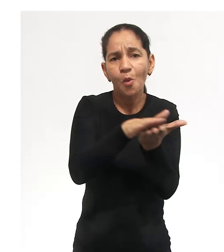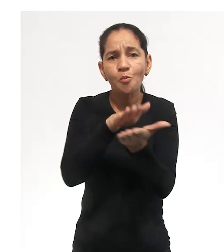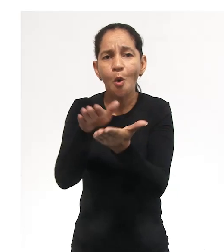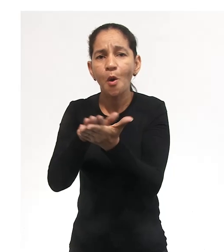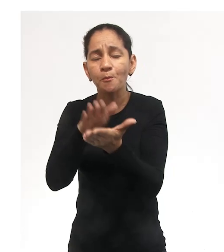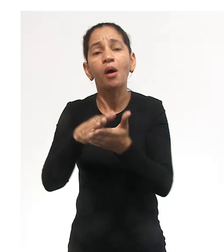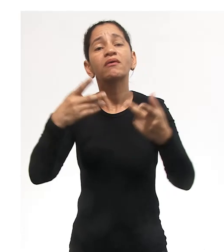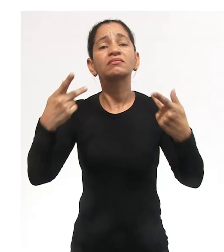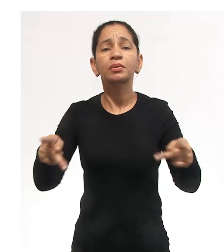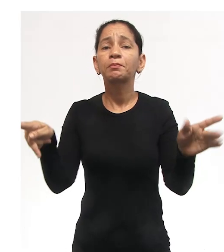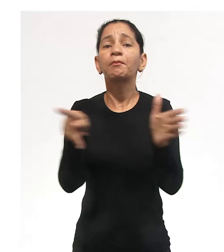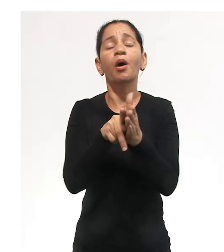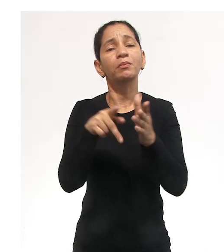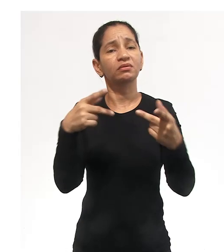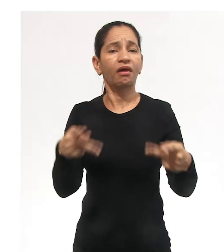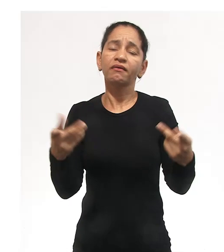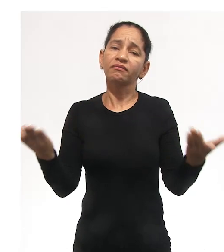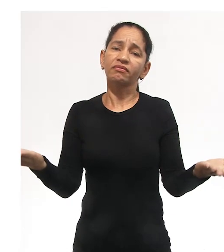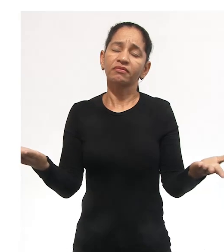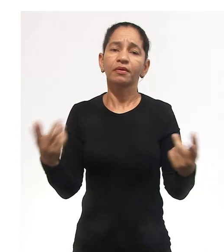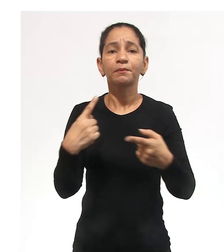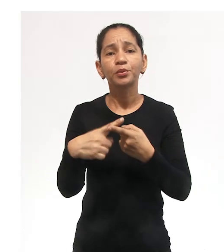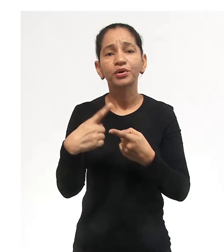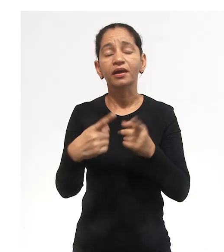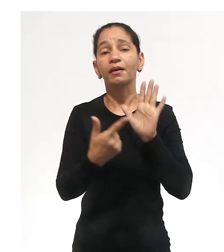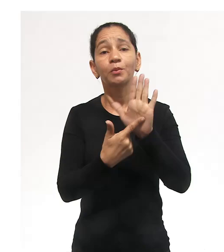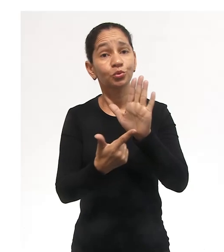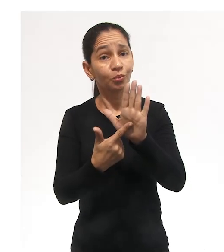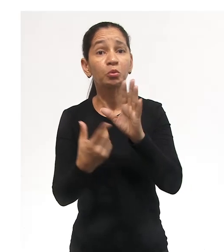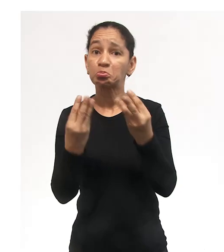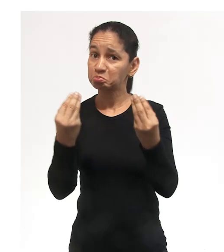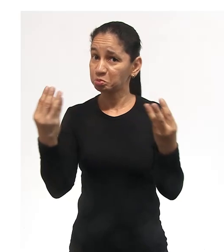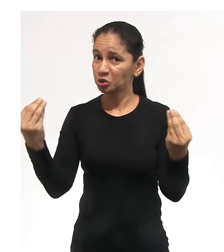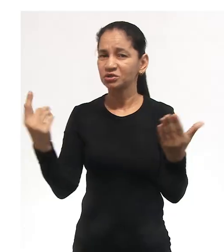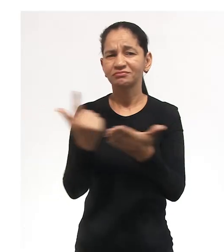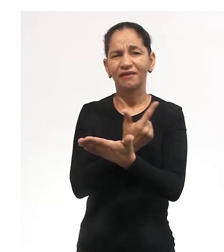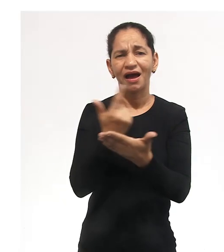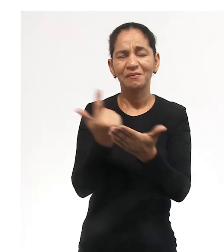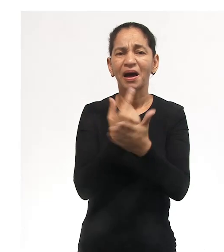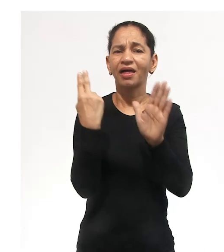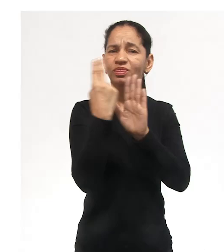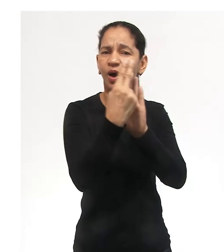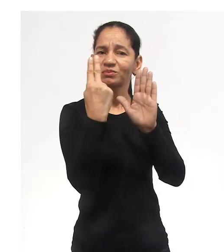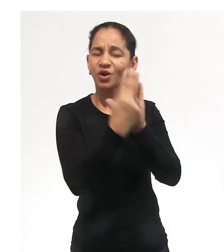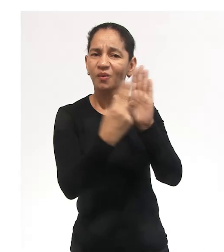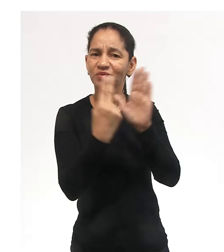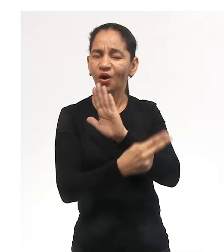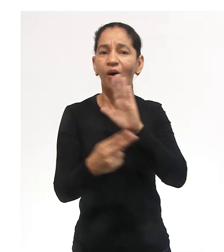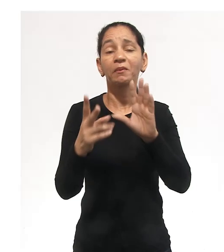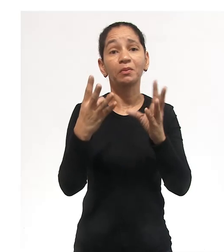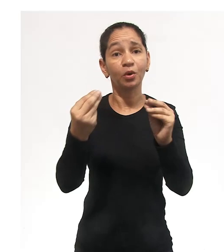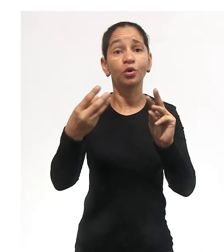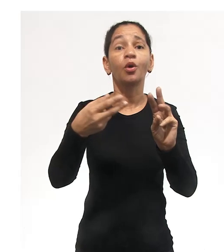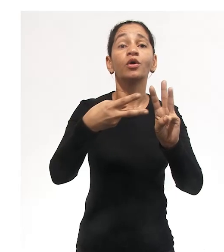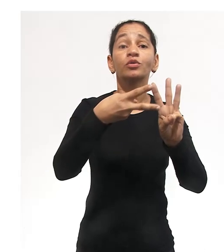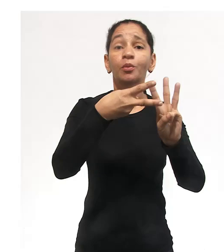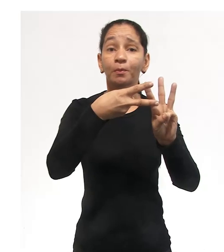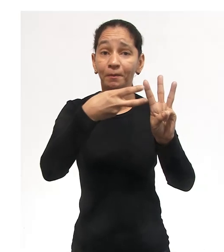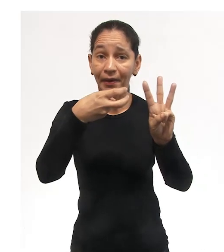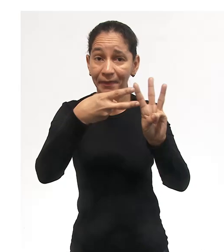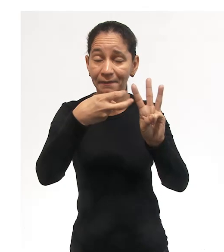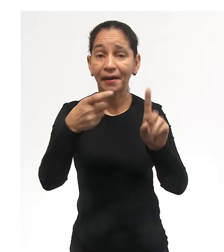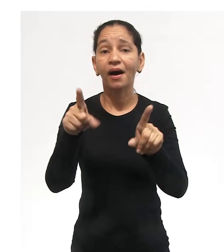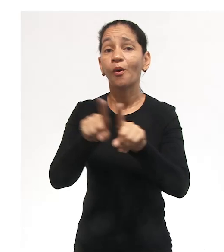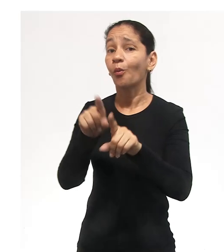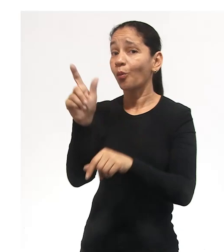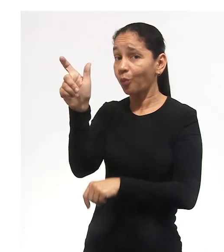nossos escritores. E vocês viram que eu trouxe para vocês nomes de escritores indígenas e nome